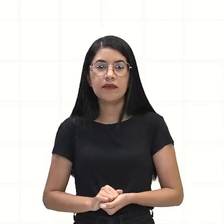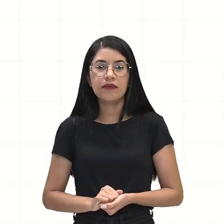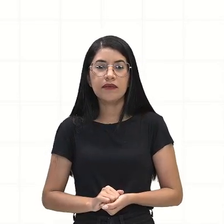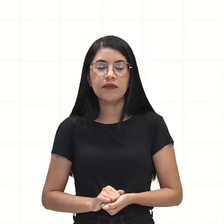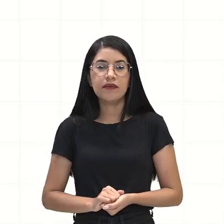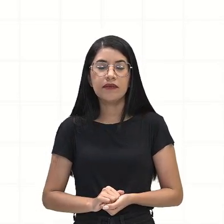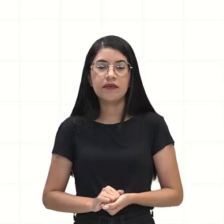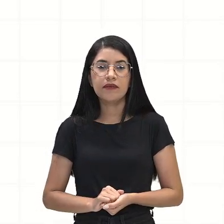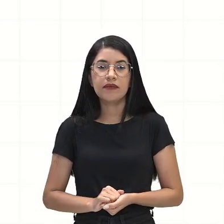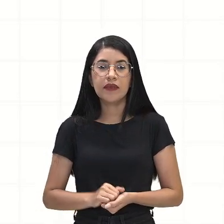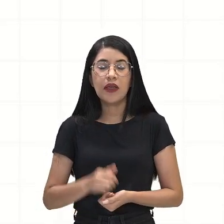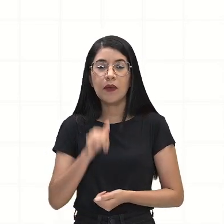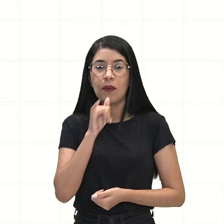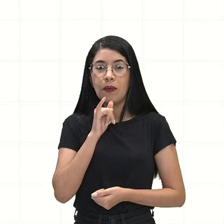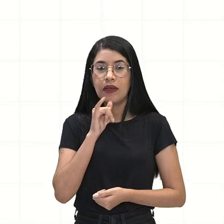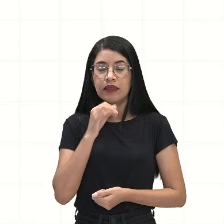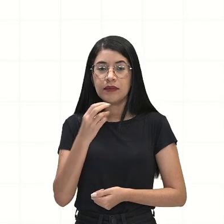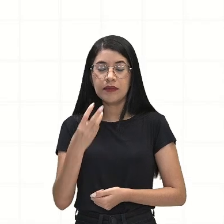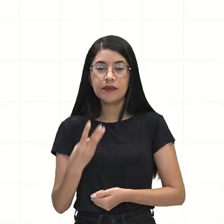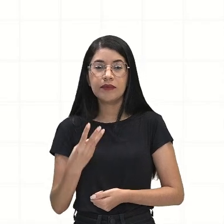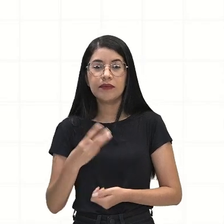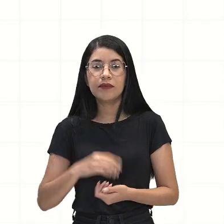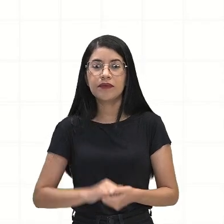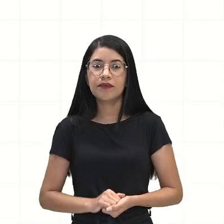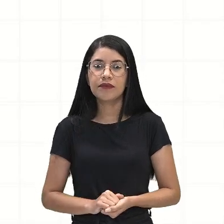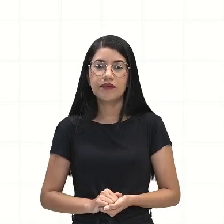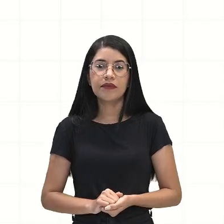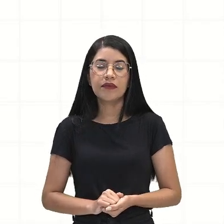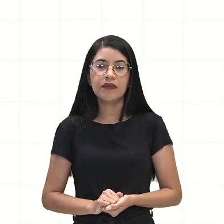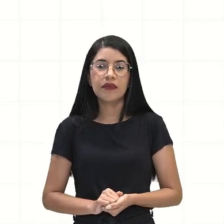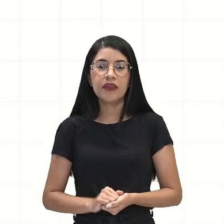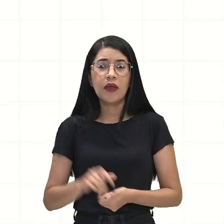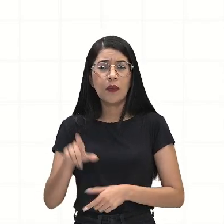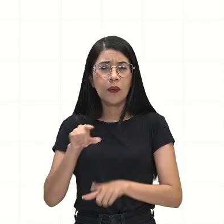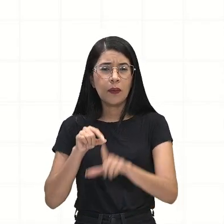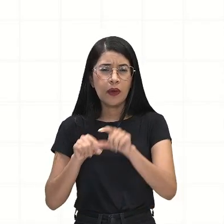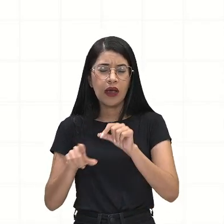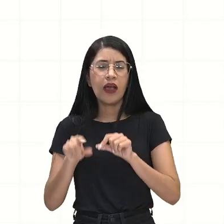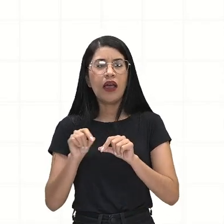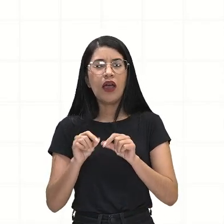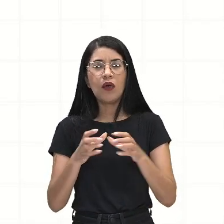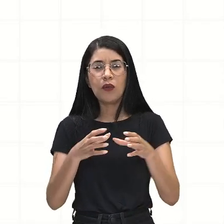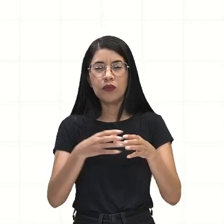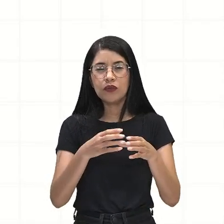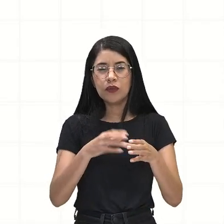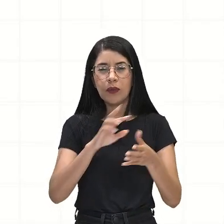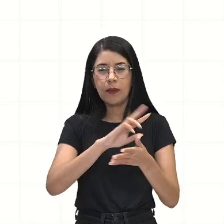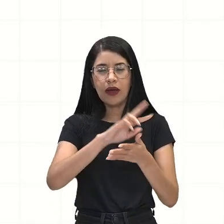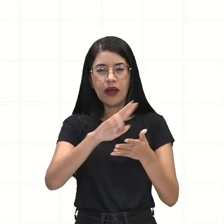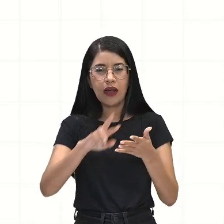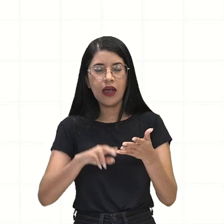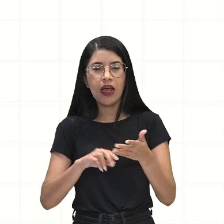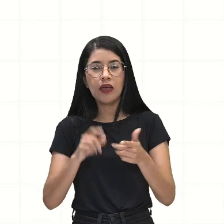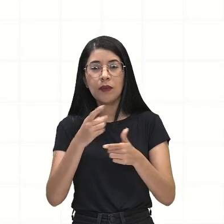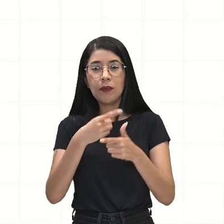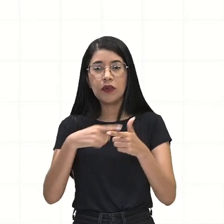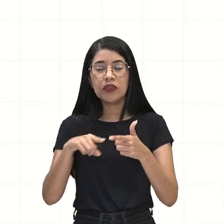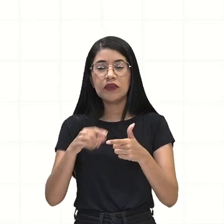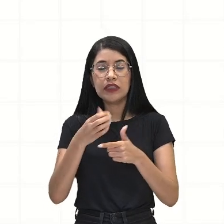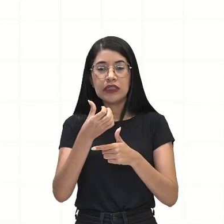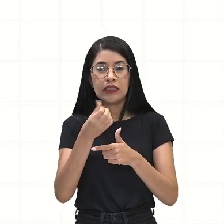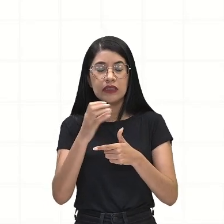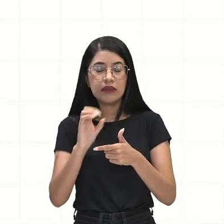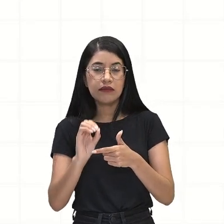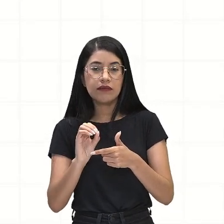E vamos para o exemplo 3. Então, olha só, escolhido ao acaso um elemento do conjunto dos divisores positivos